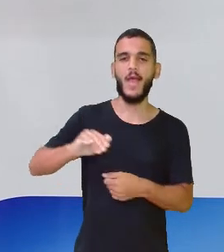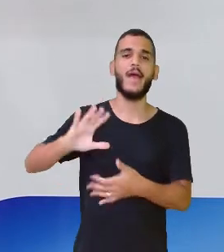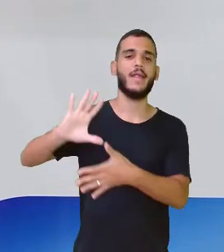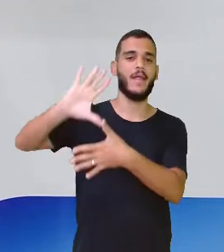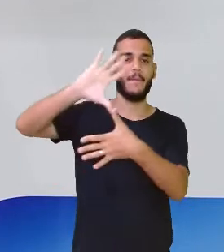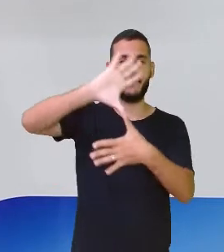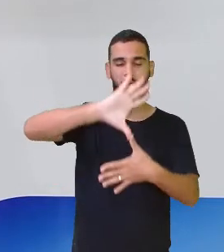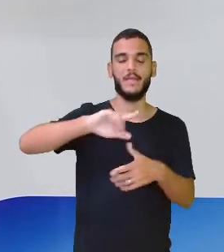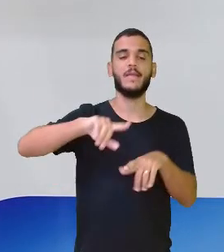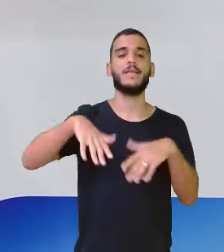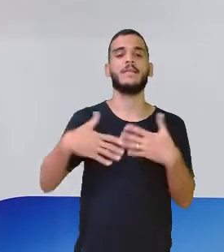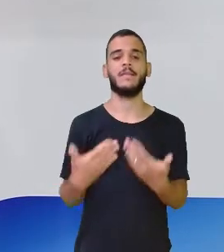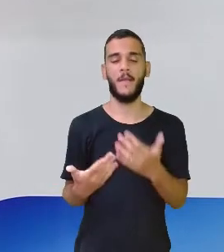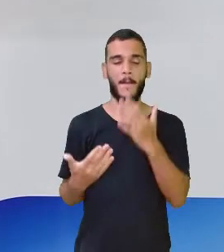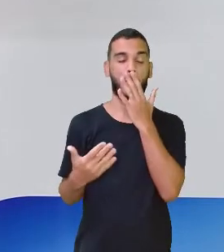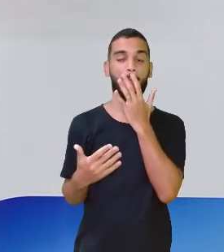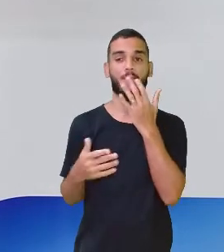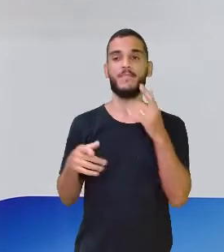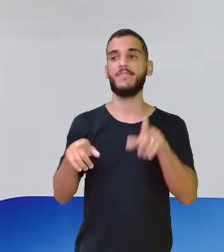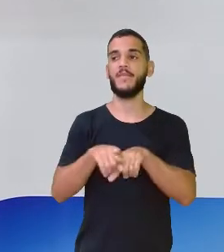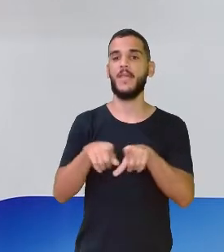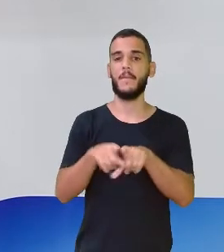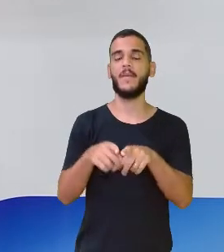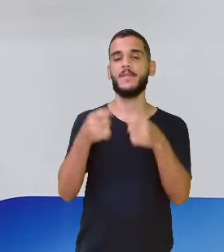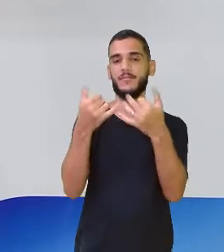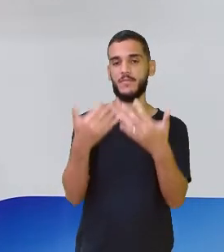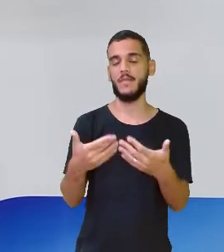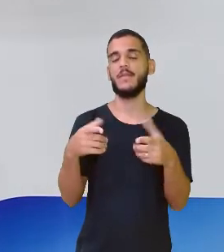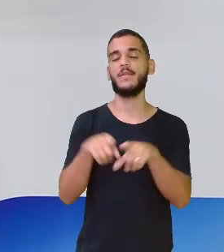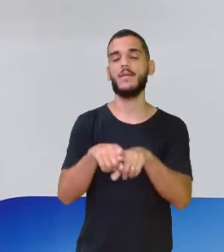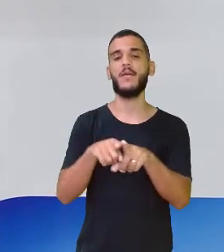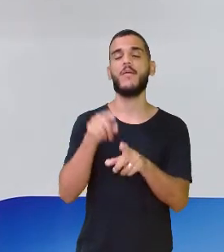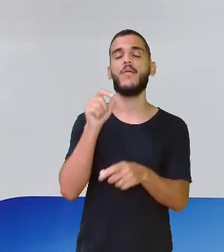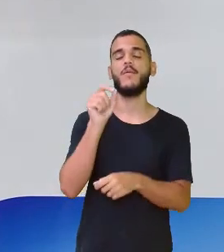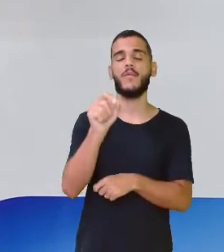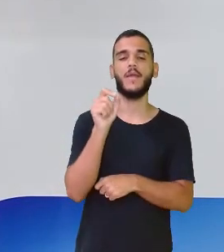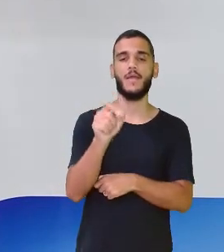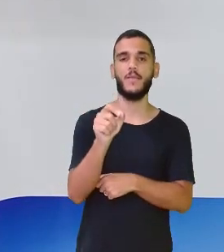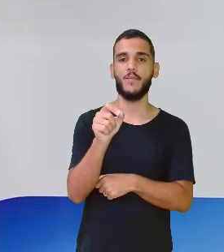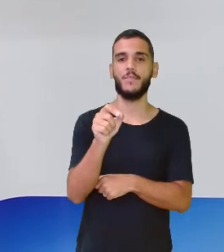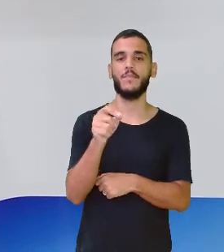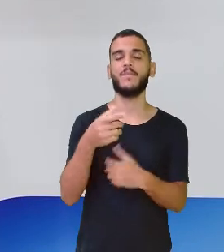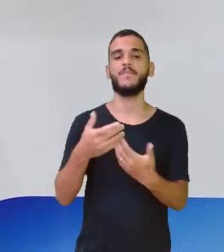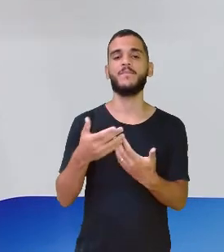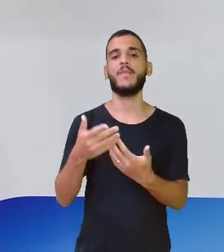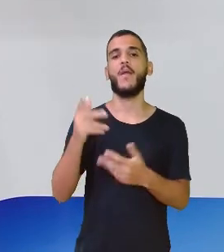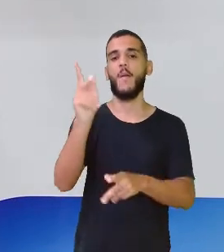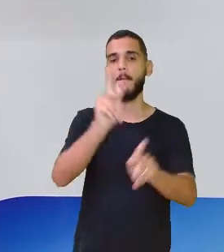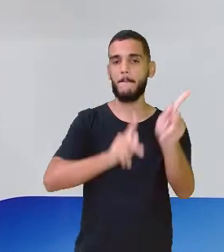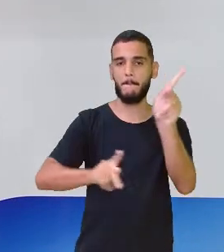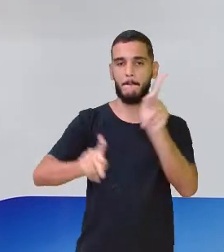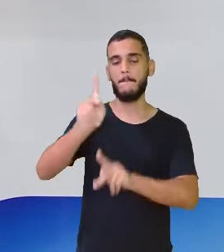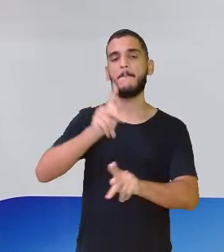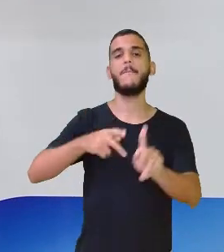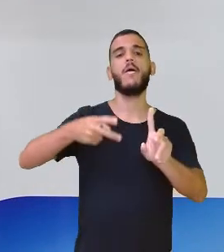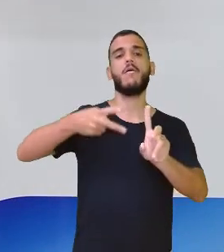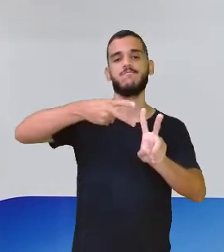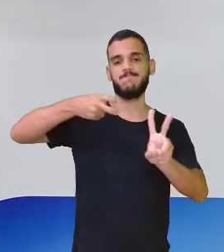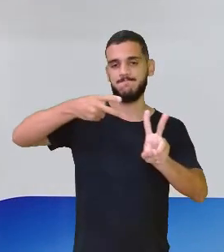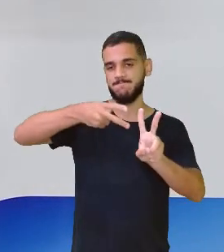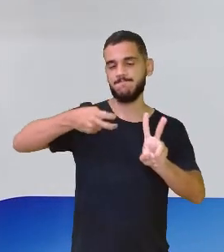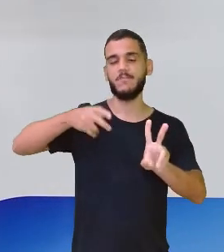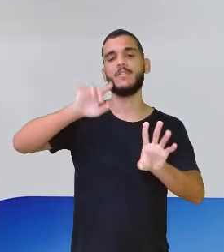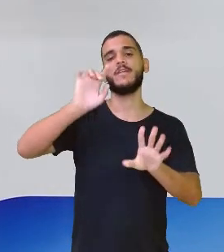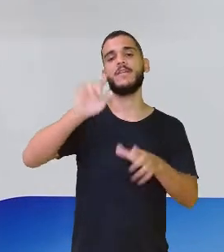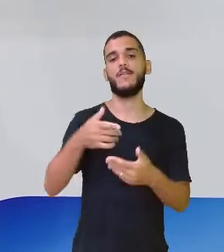E nesse sentido, a gente começou a falar também, né, que esses povos indígenas, eles